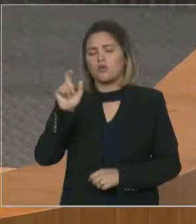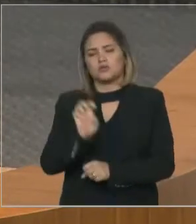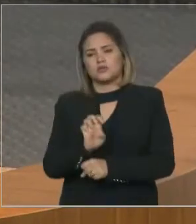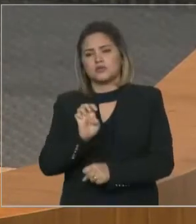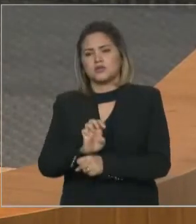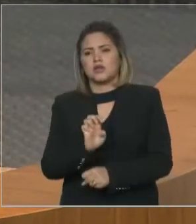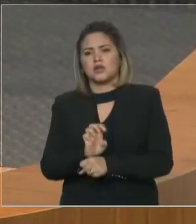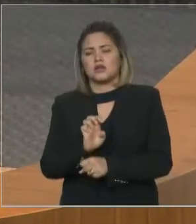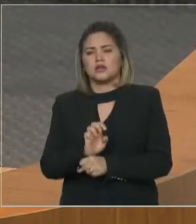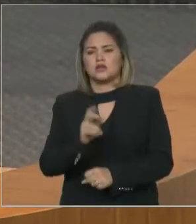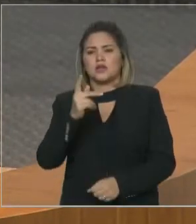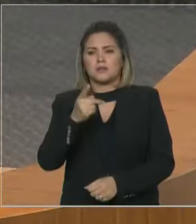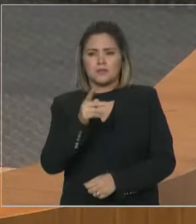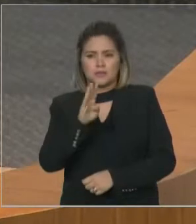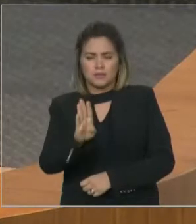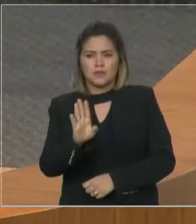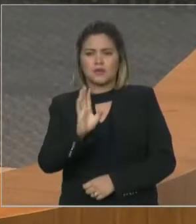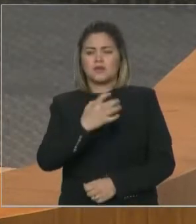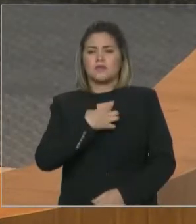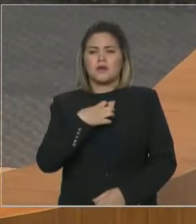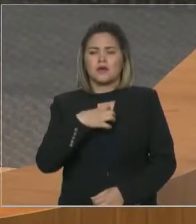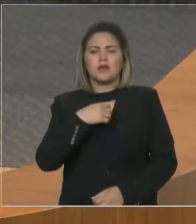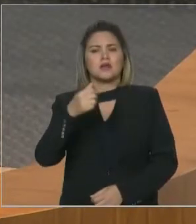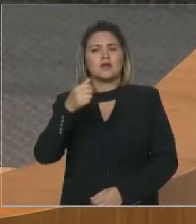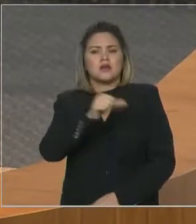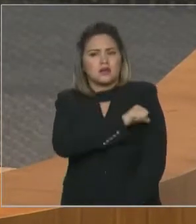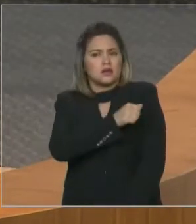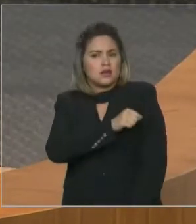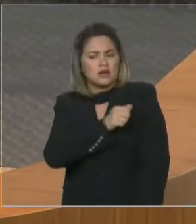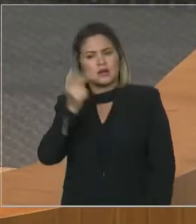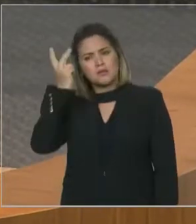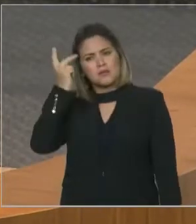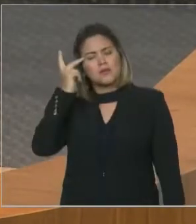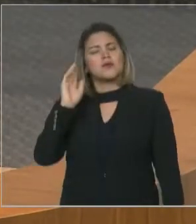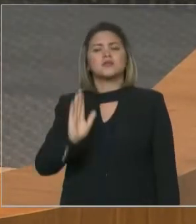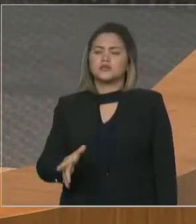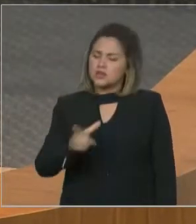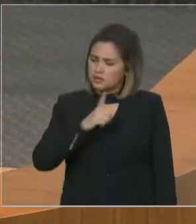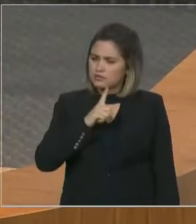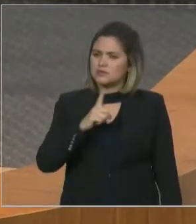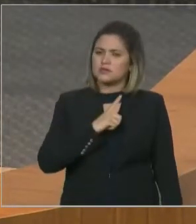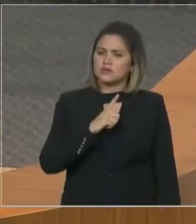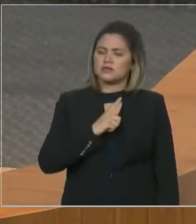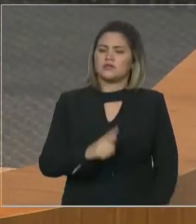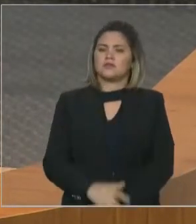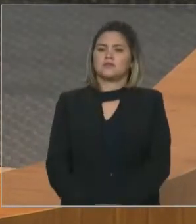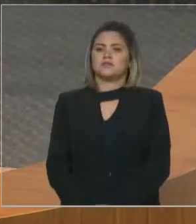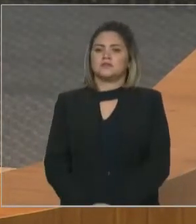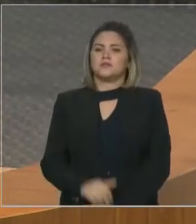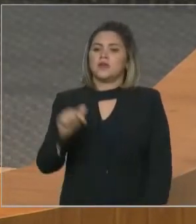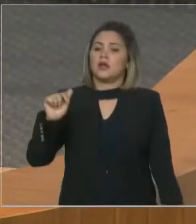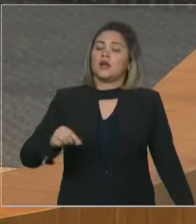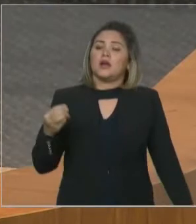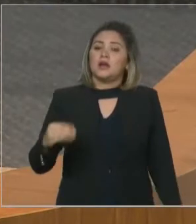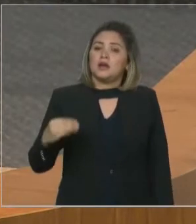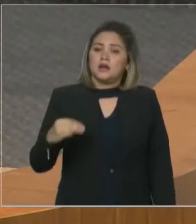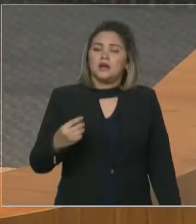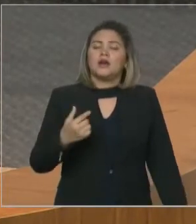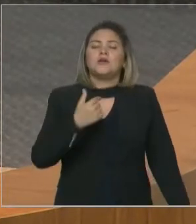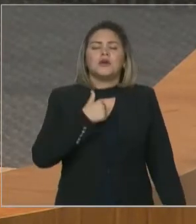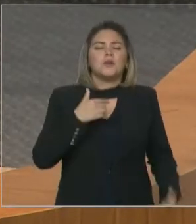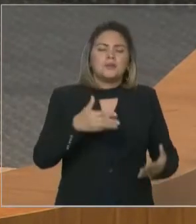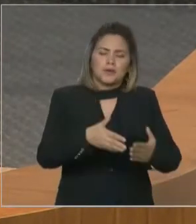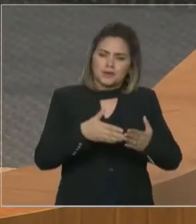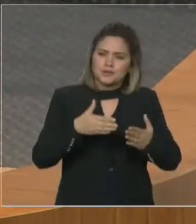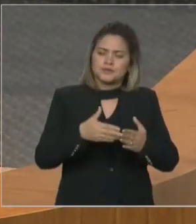na Bahia, no Rio de Janeiro, em São Paulo, já custando isso. Então, aqui o Maranhão, eu entrei com esse tipo, pedindo ao